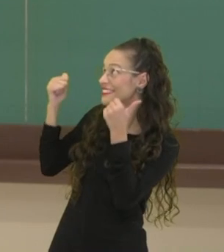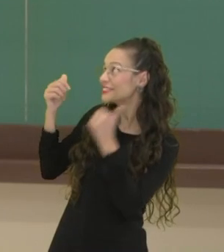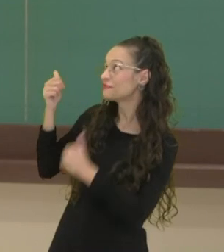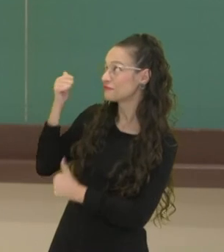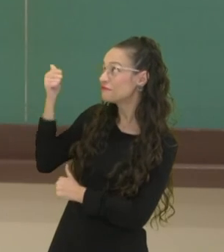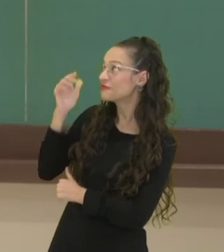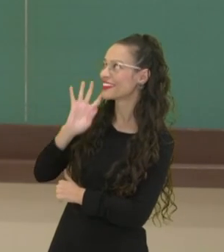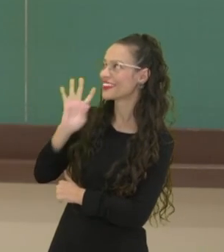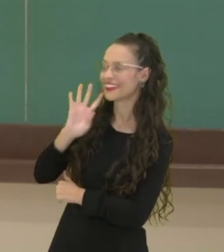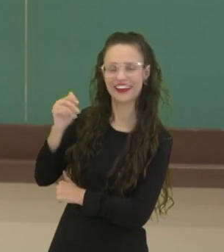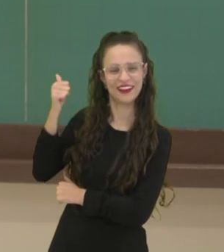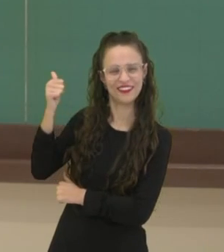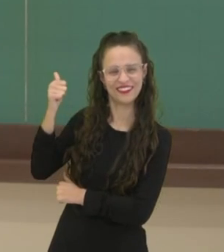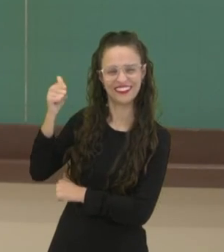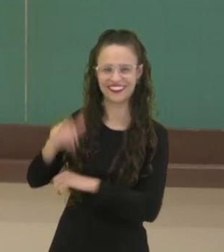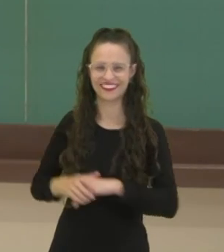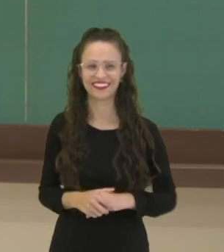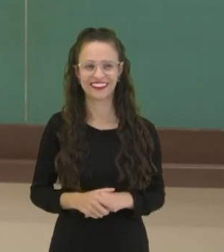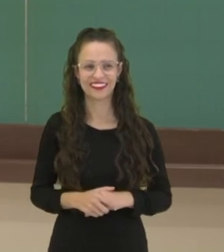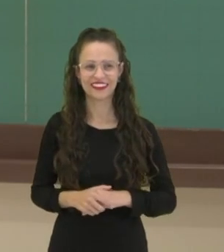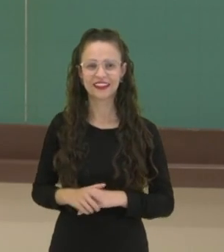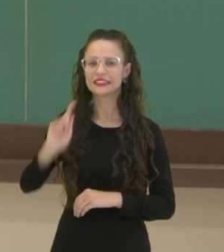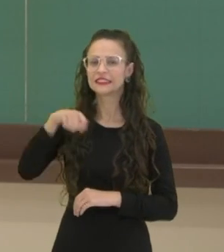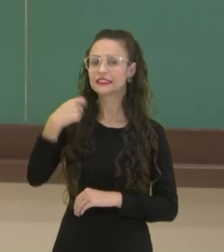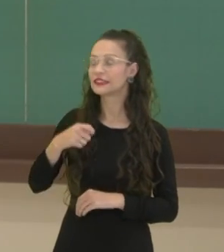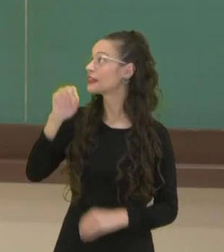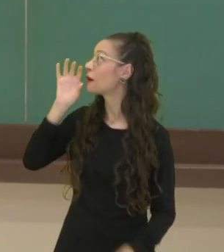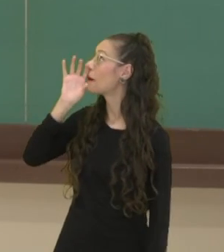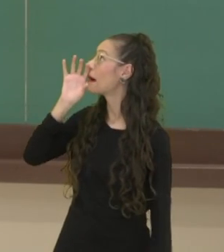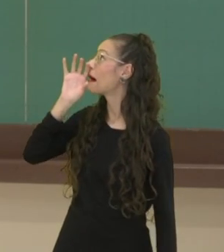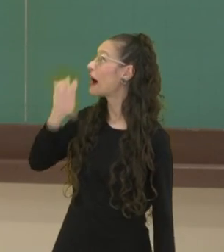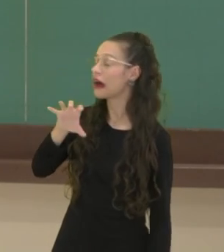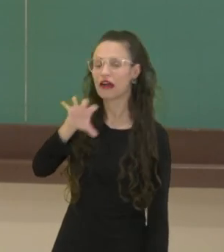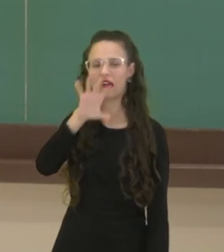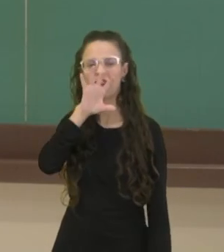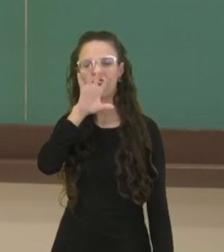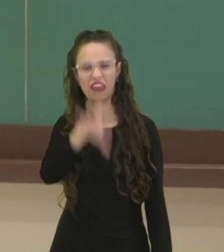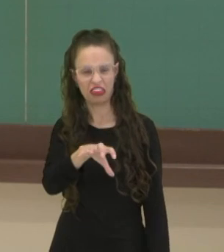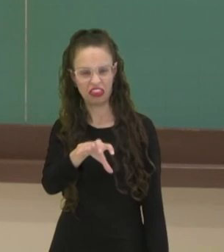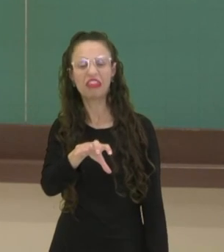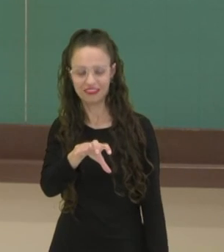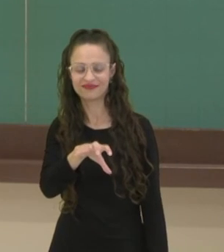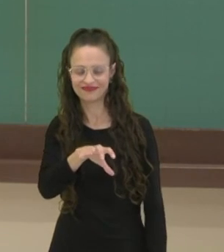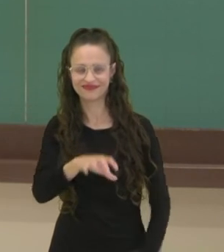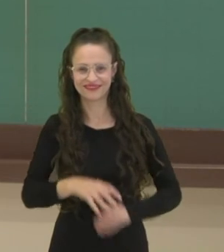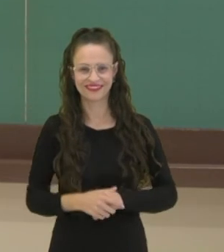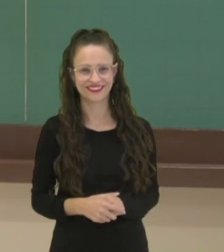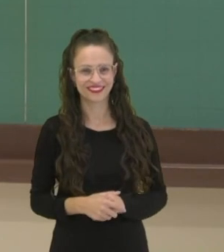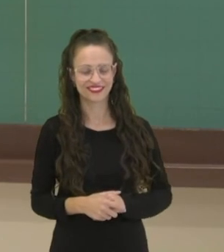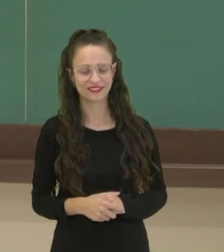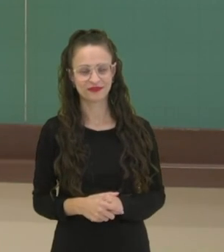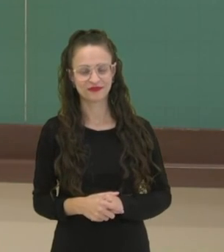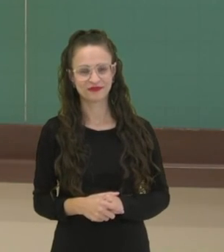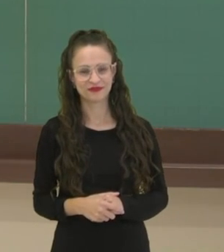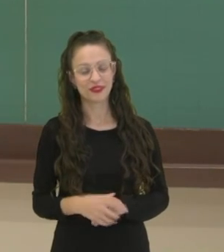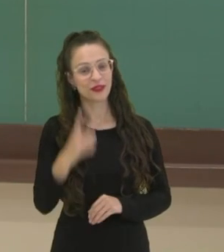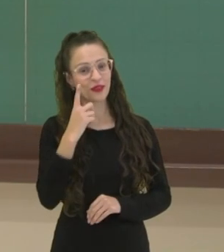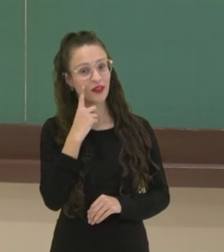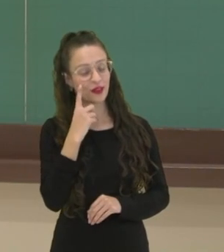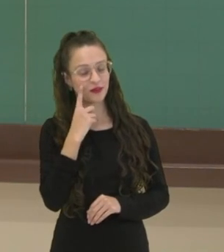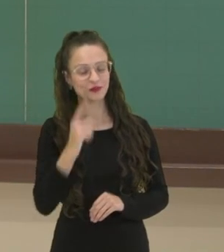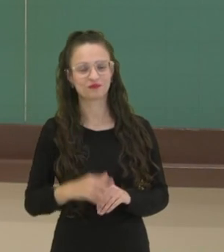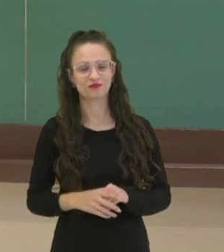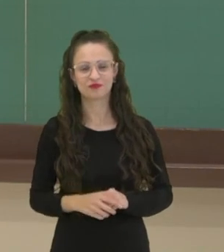a história? Beleza! Como que é o sinal de asco mesmo? Muito bem! Olha, pessoal,